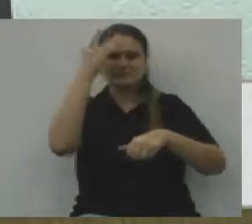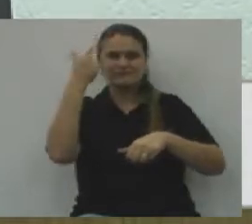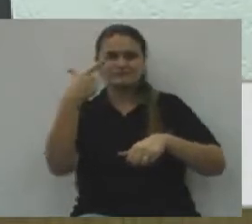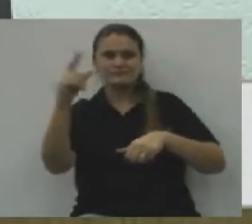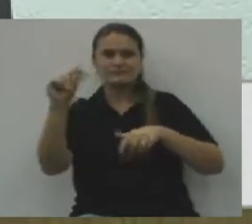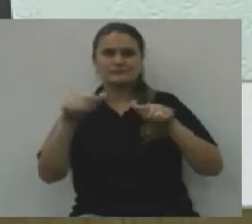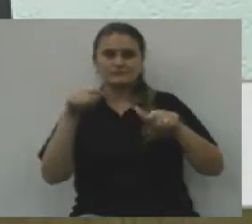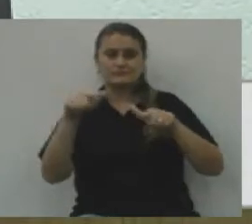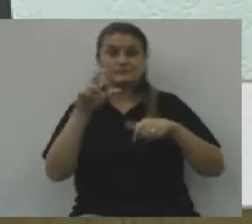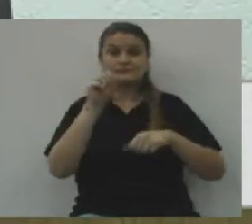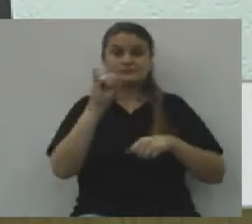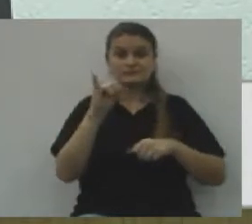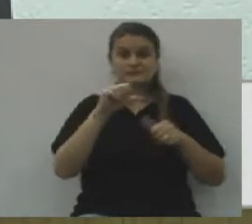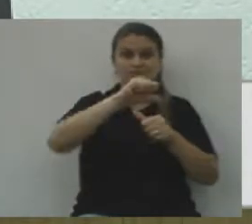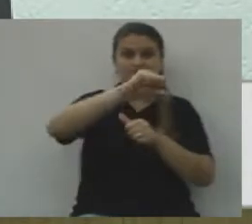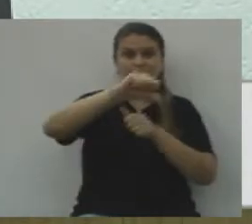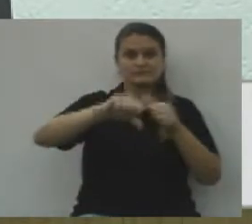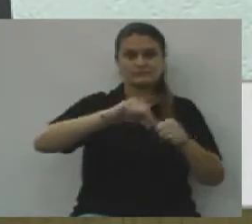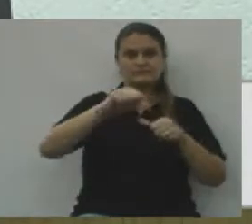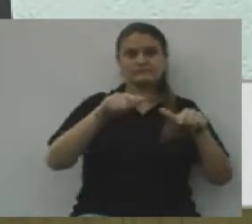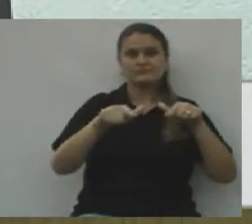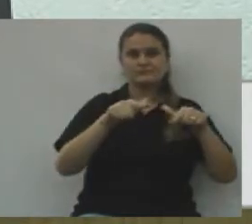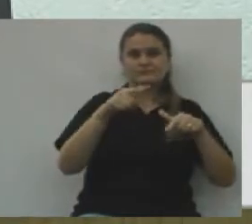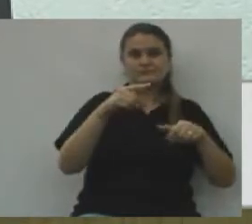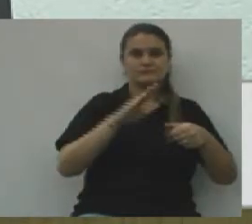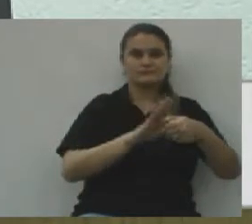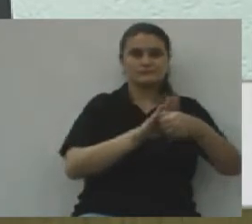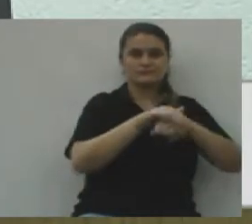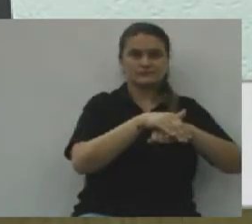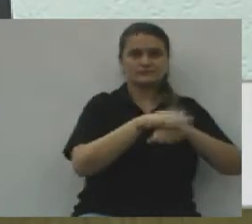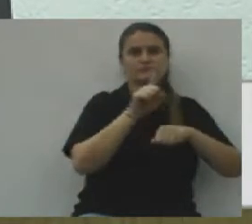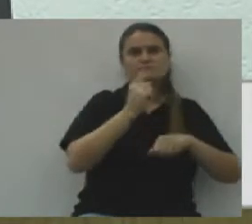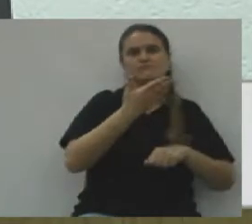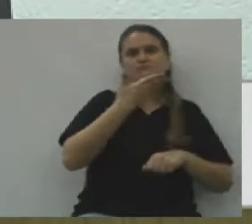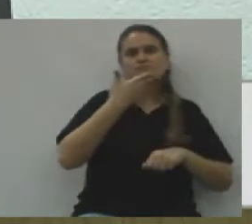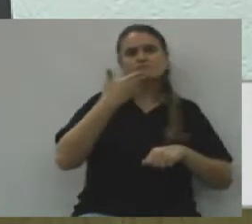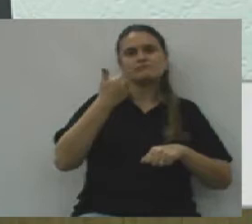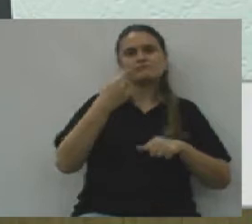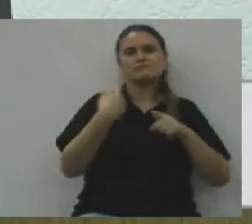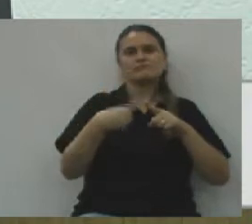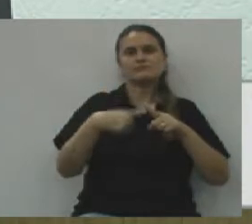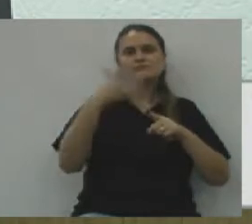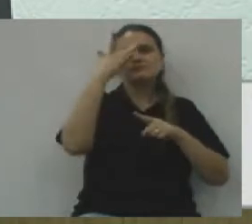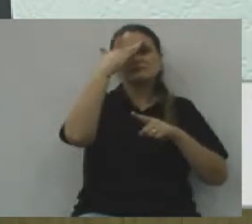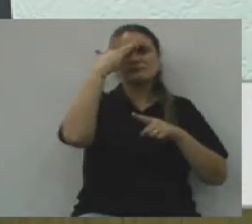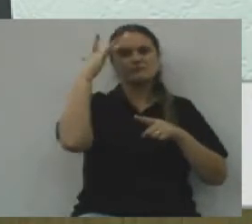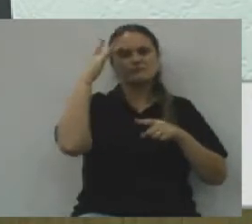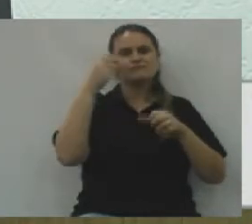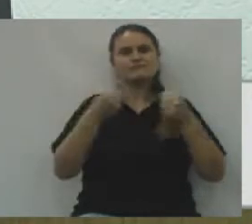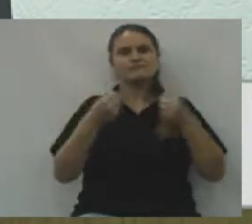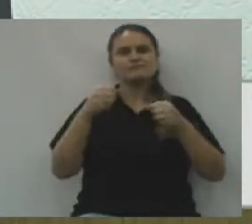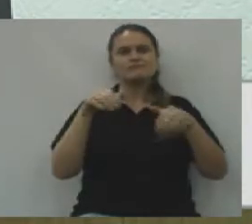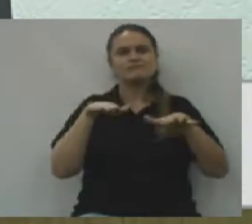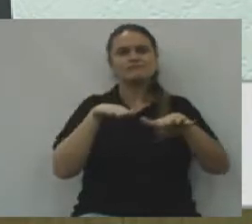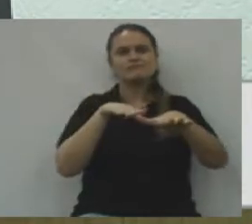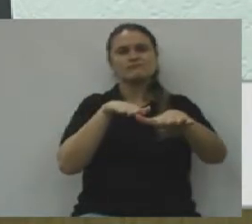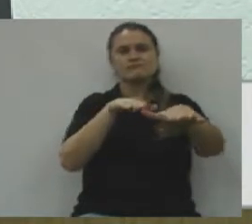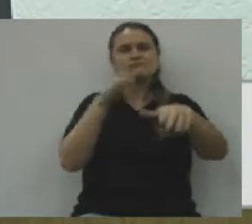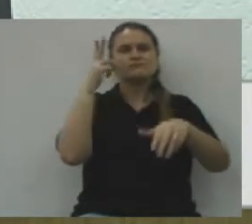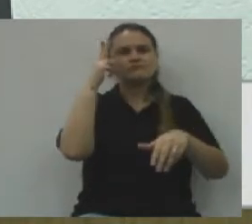Realizando esse serviço no período noturno, o impacto sobre o tráfego de veículos é